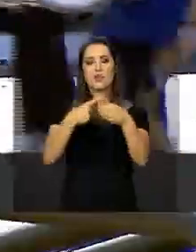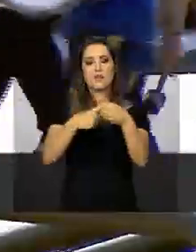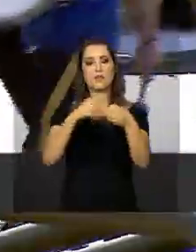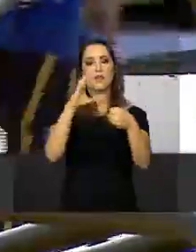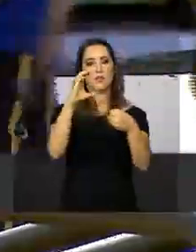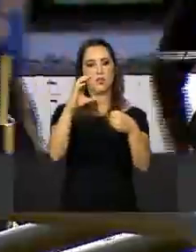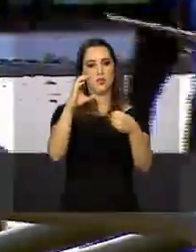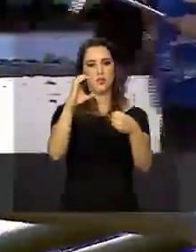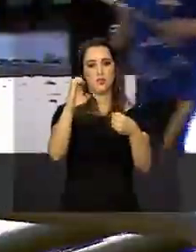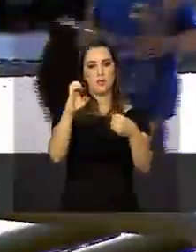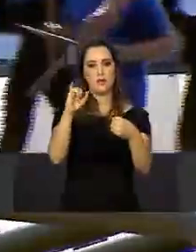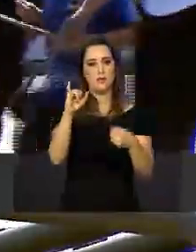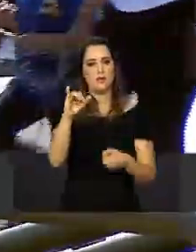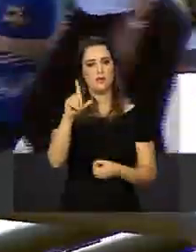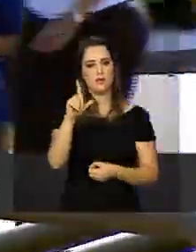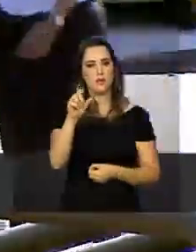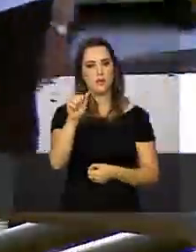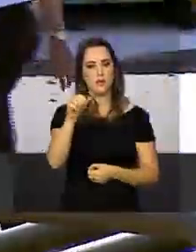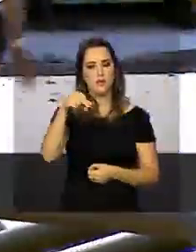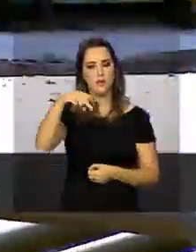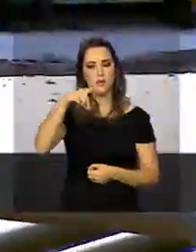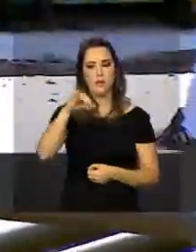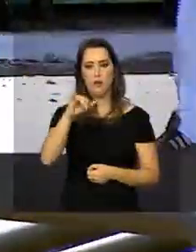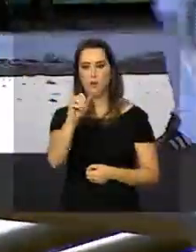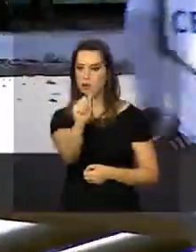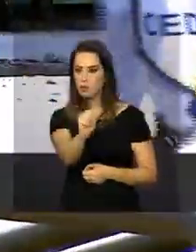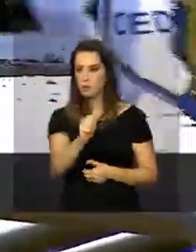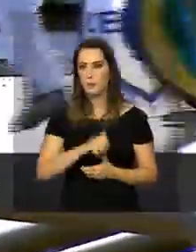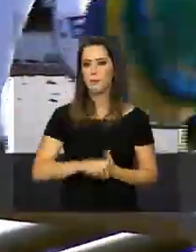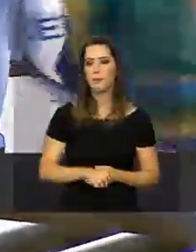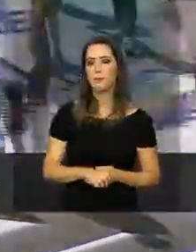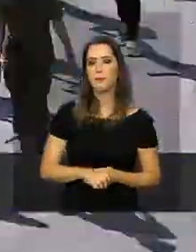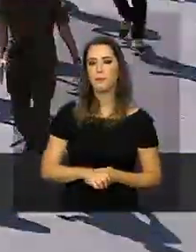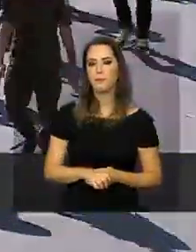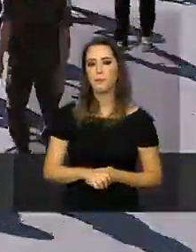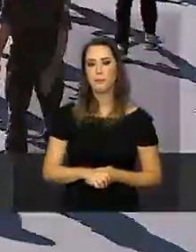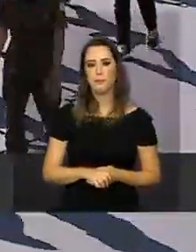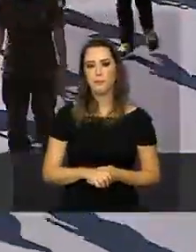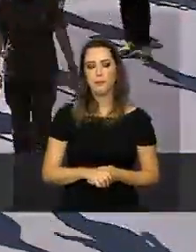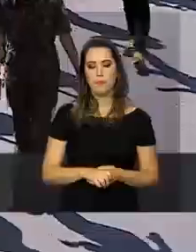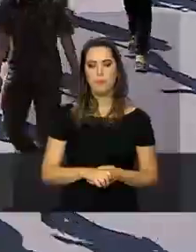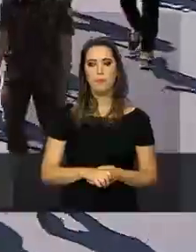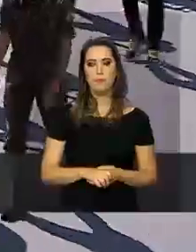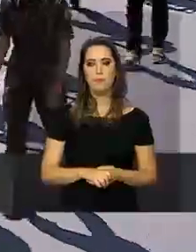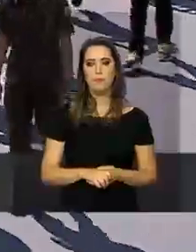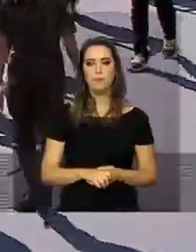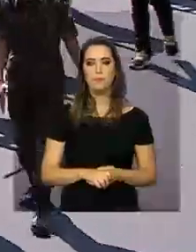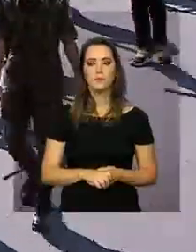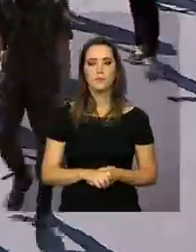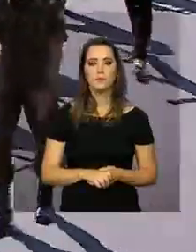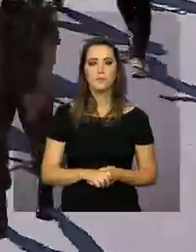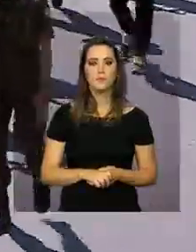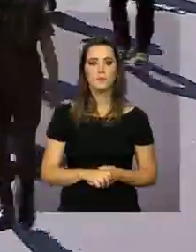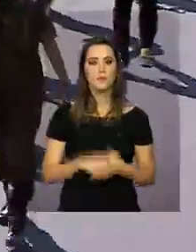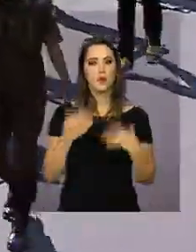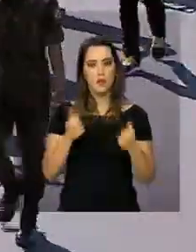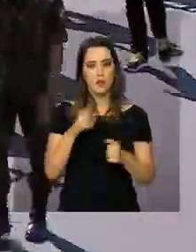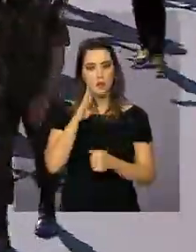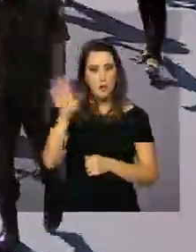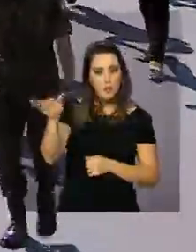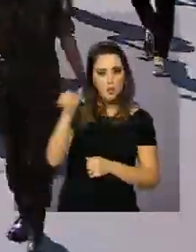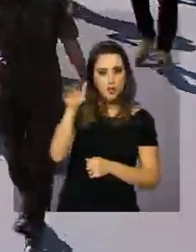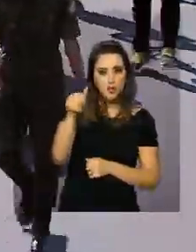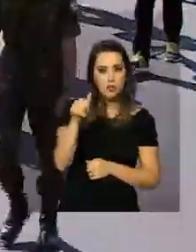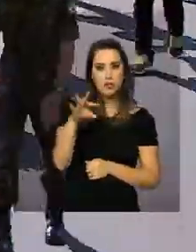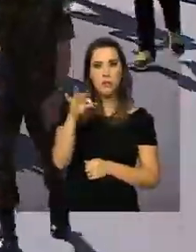Trabalho desenvolvido na Casa do Cantador em Ceilândia. A banda promove a arte por meio de música. Bem, vamos chamar a Thaísa